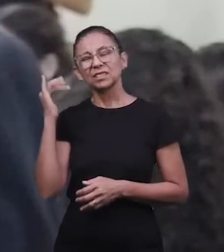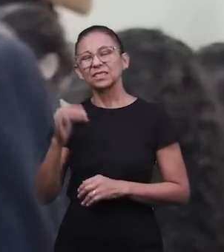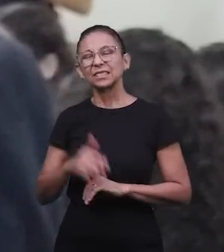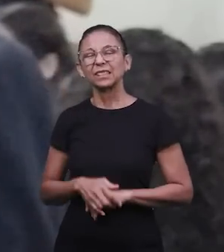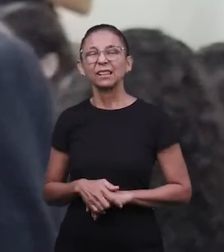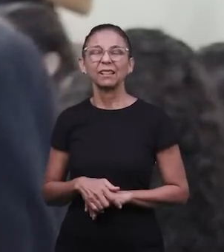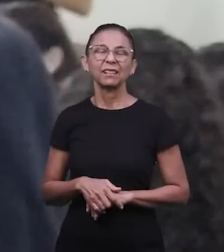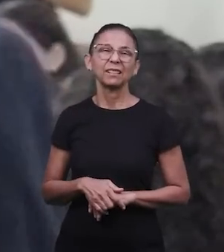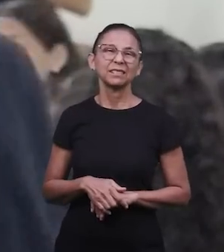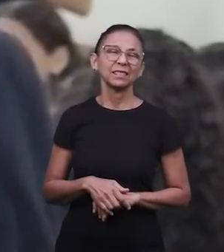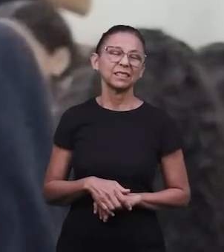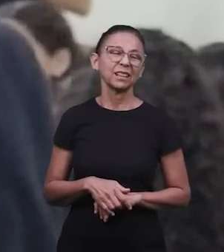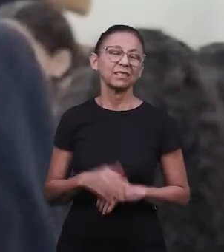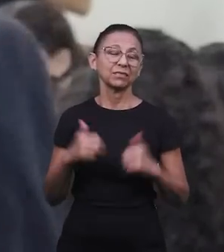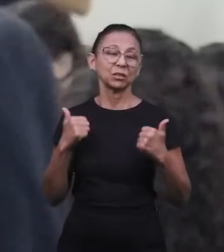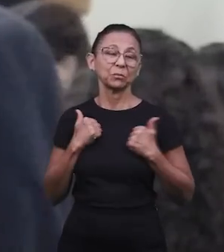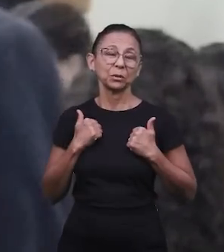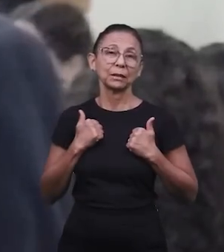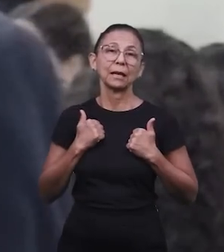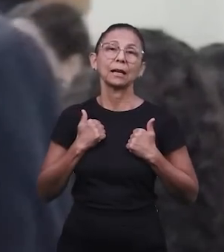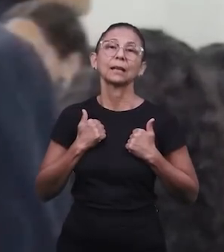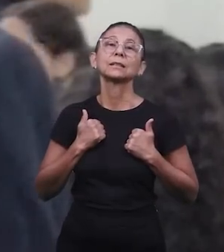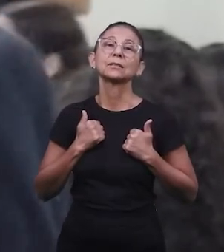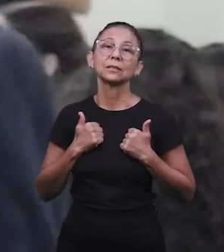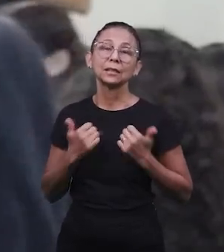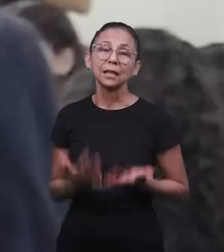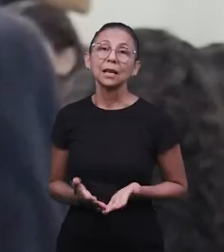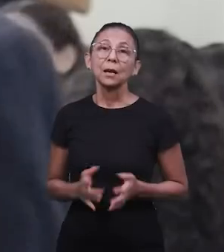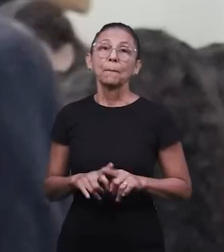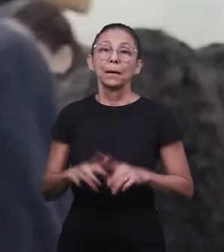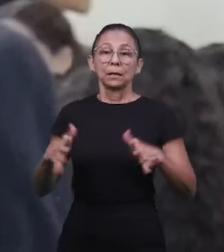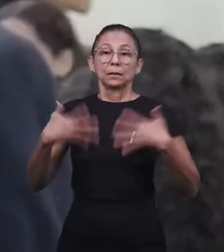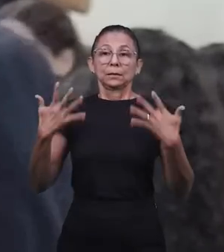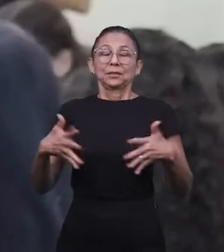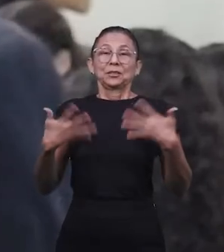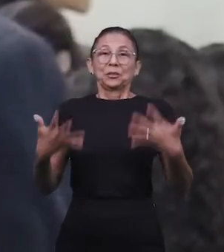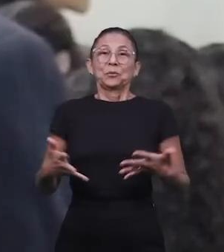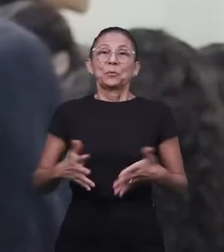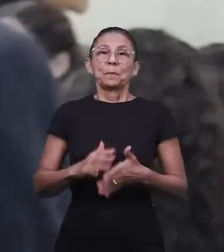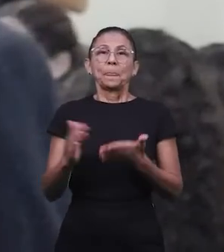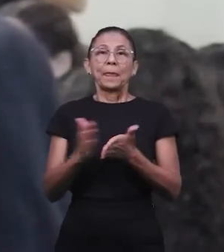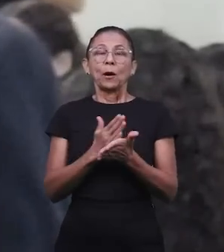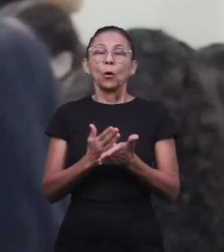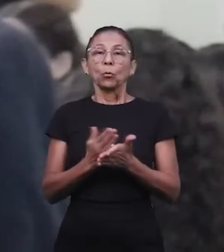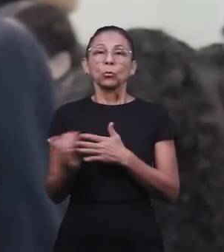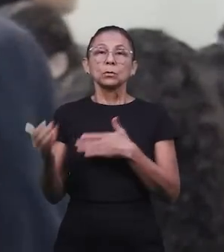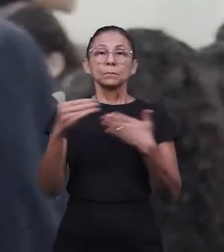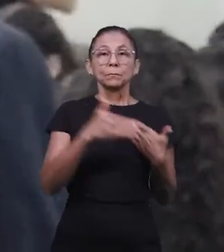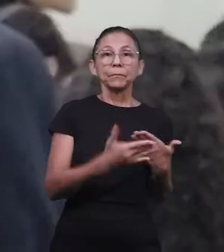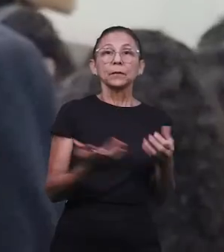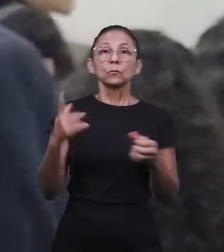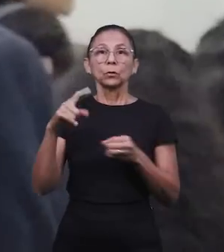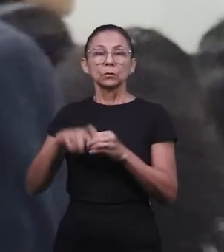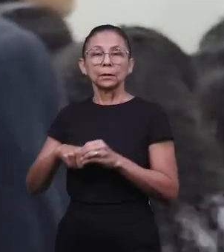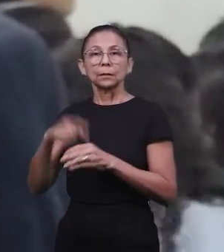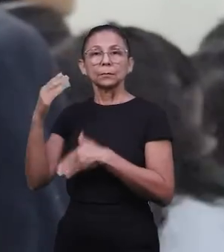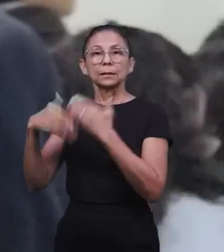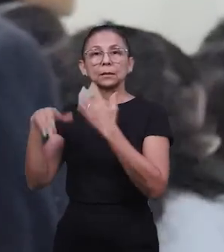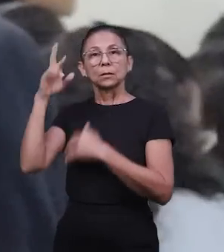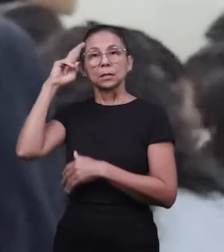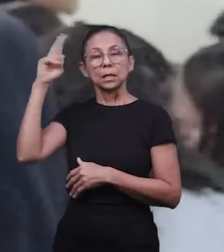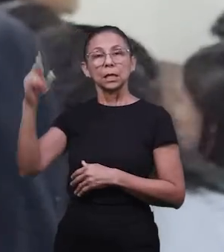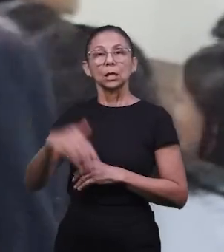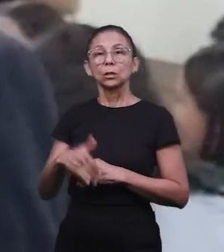desanimados, o Senhor renovou, uns que já assistiram, já serviram o Senhor no passado, vieram aqui e definiram em servir o Senhor. E